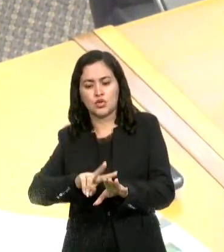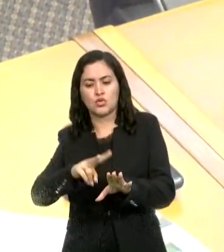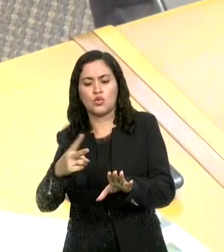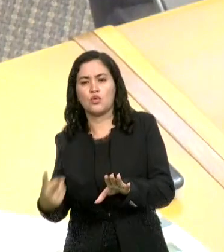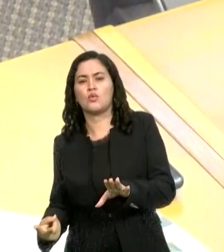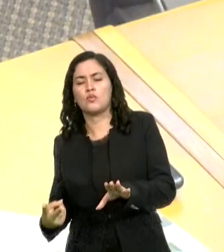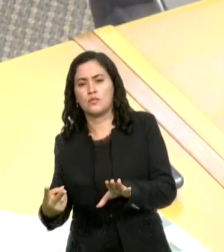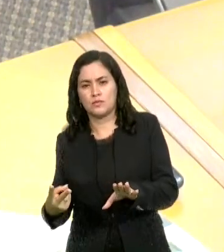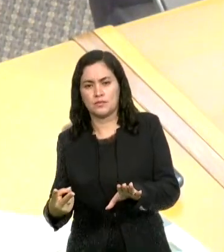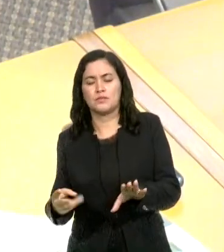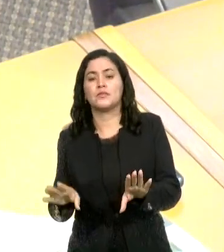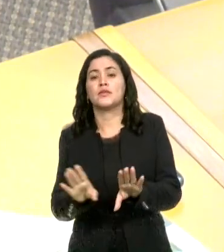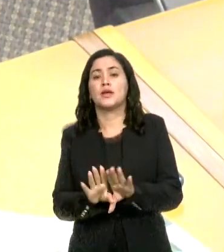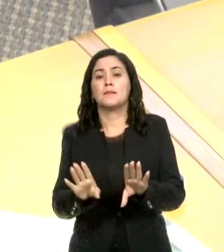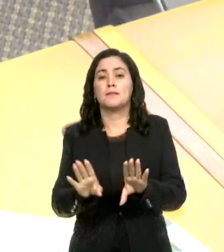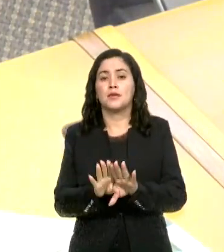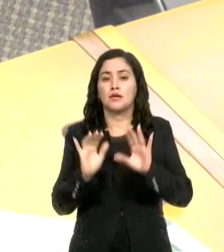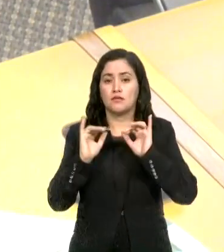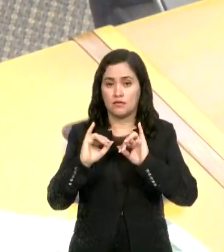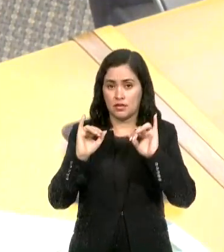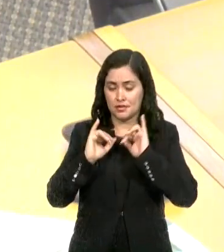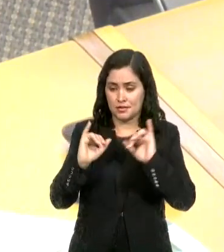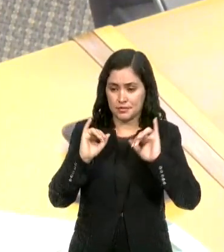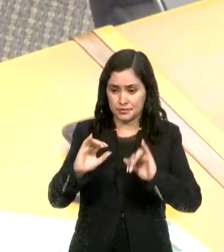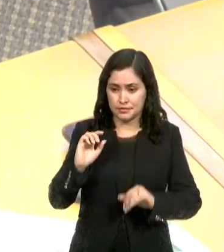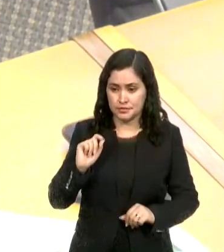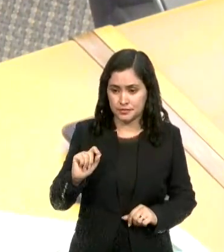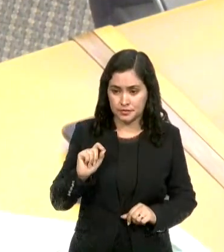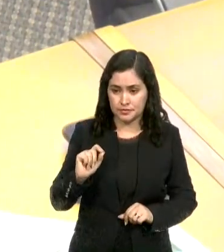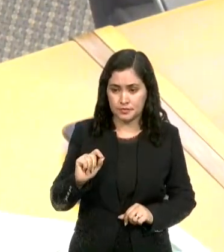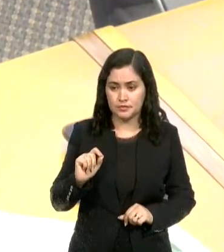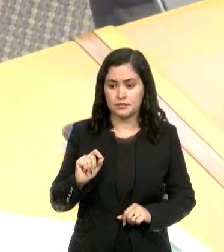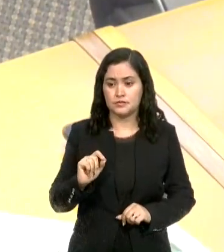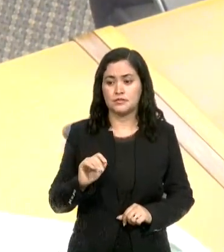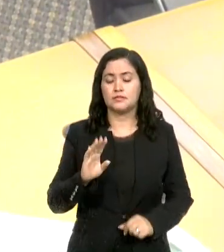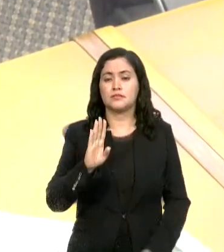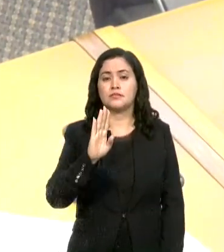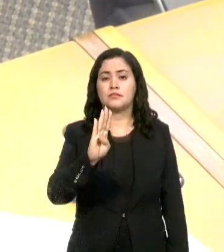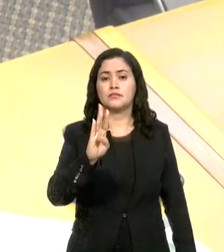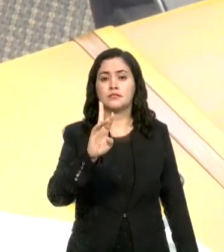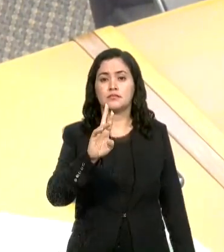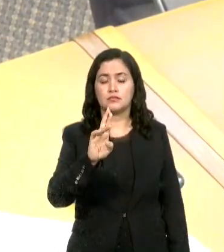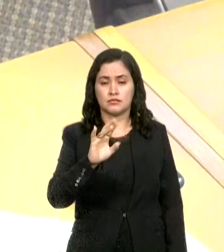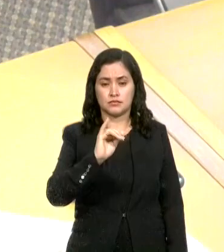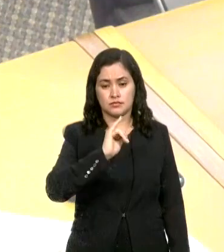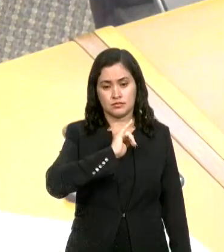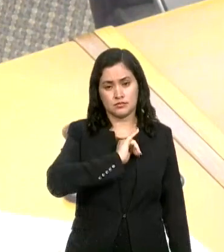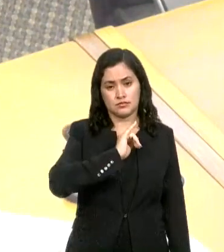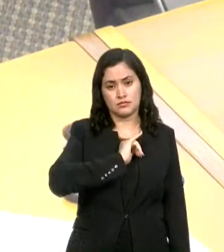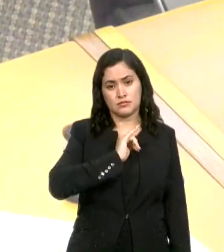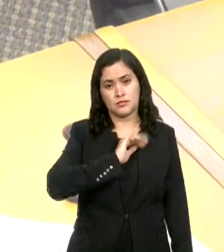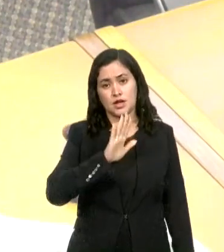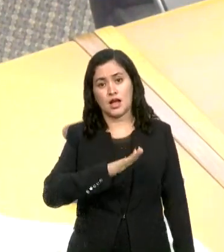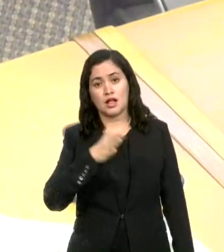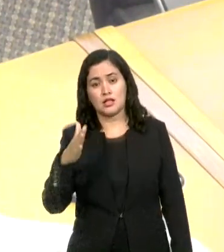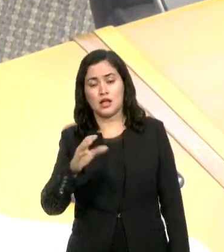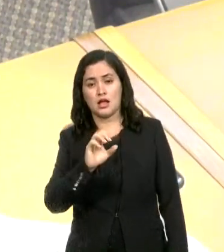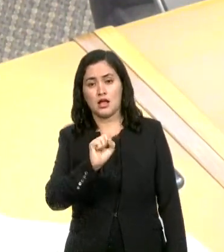também dizer que a BR de Imperatriz até a